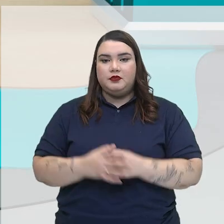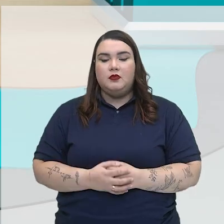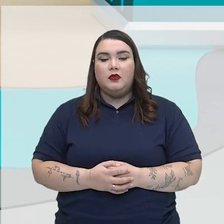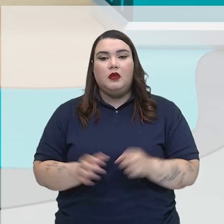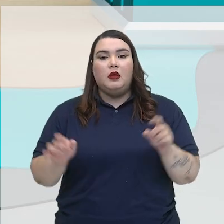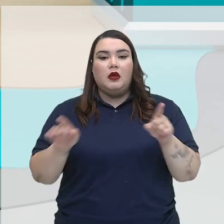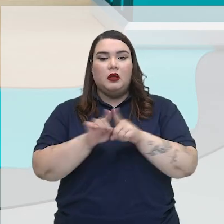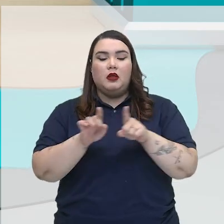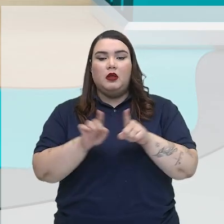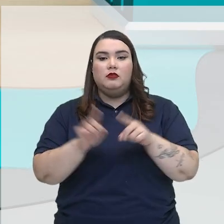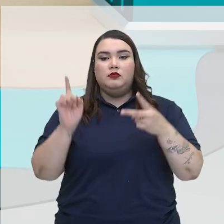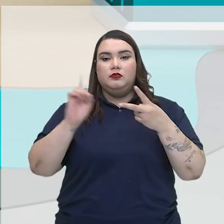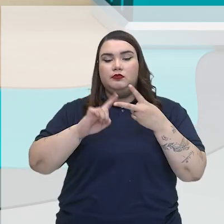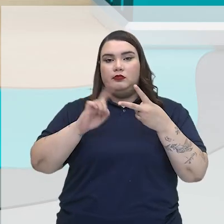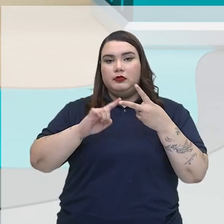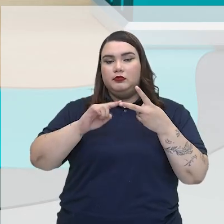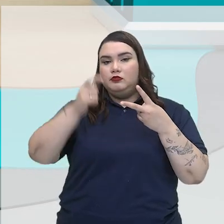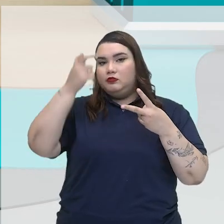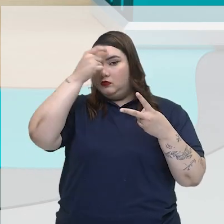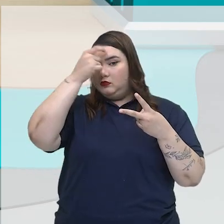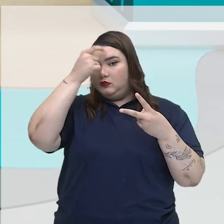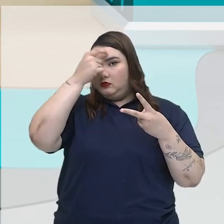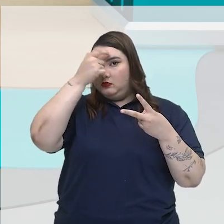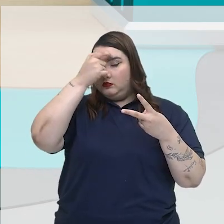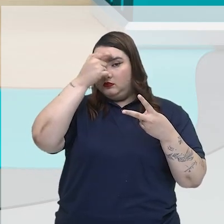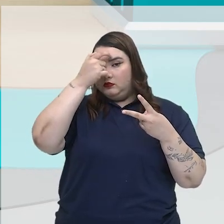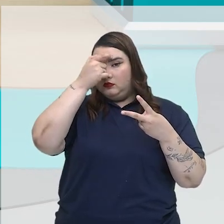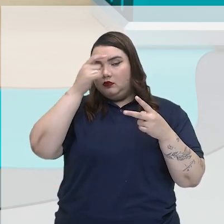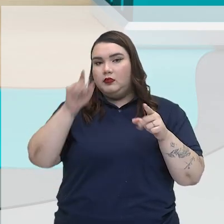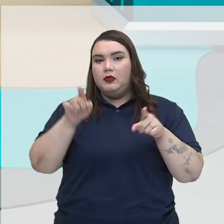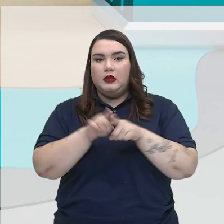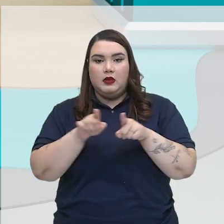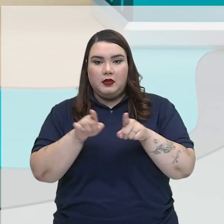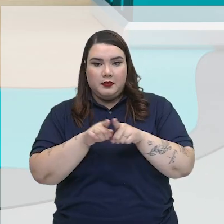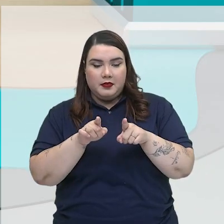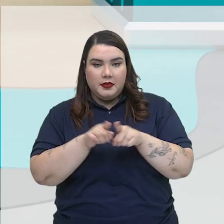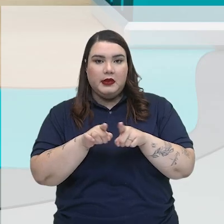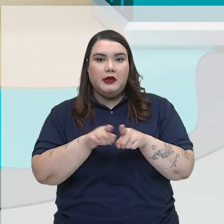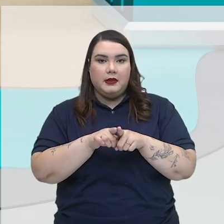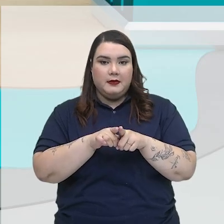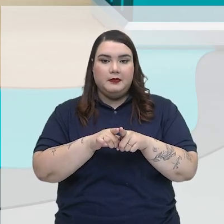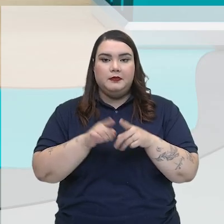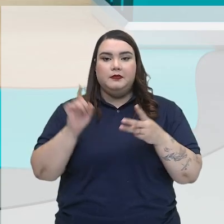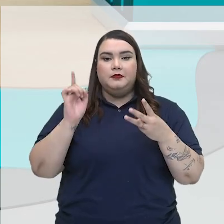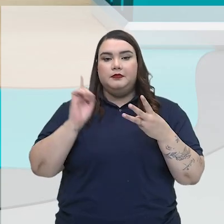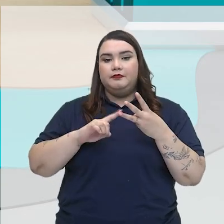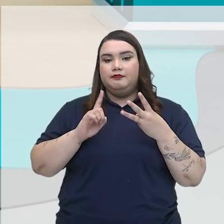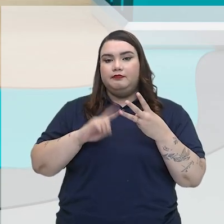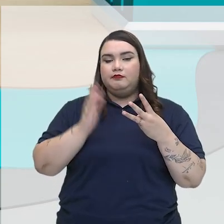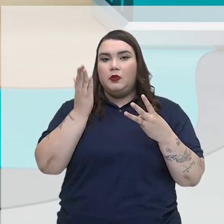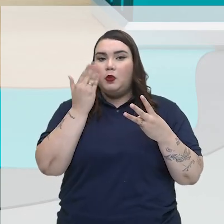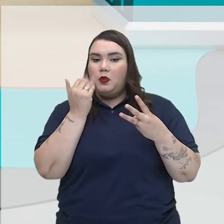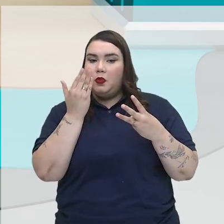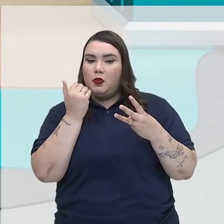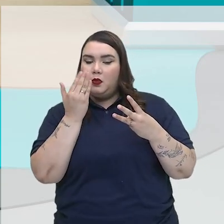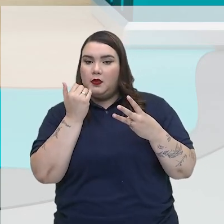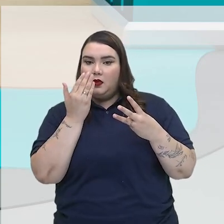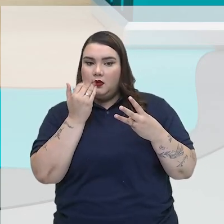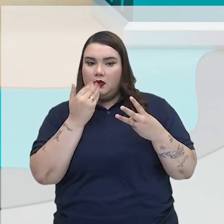higiene mental também, a gente sabe que a mente comanda muito o nosso corpo. A alimentar, que é super importante para o